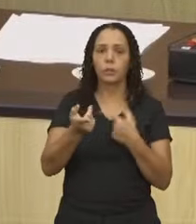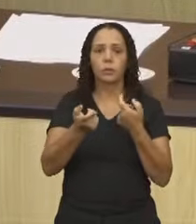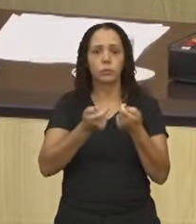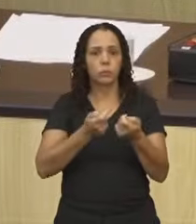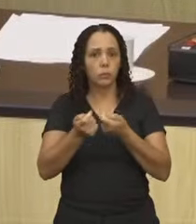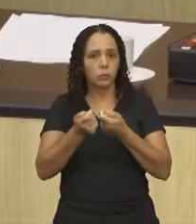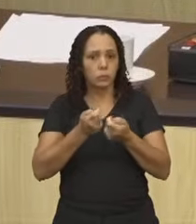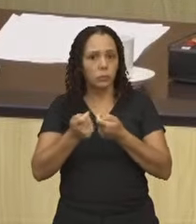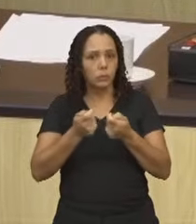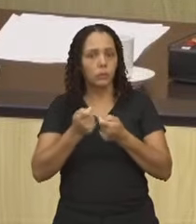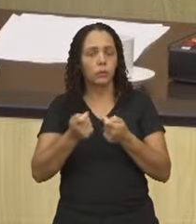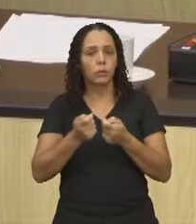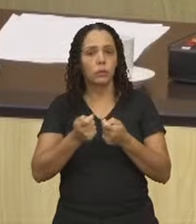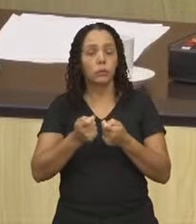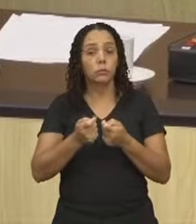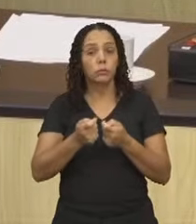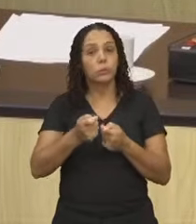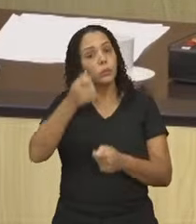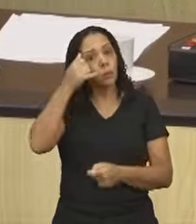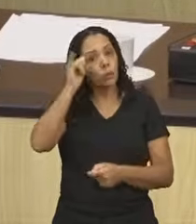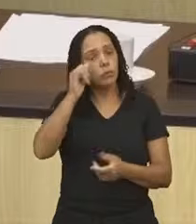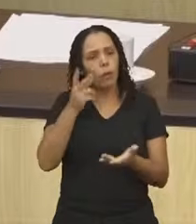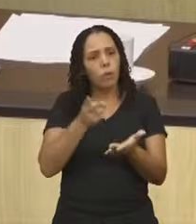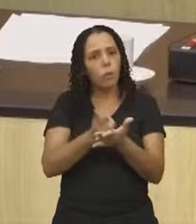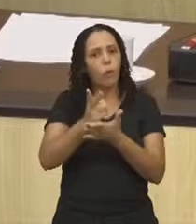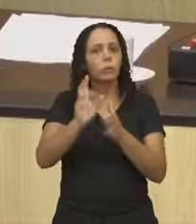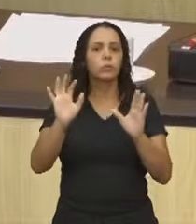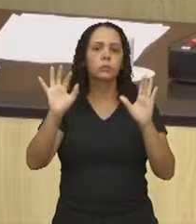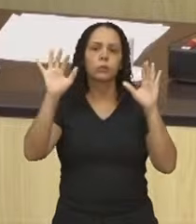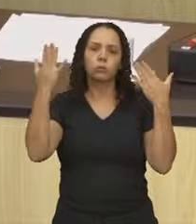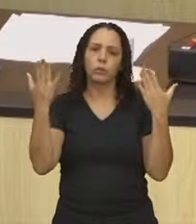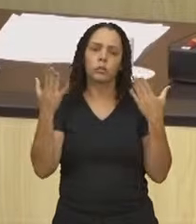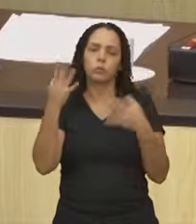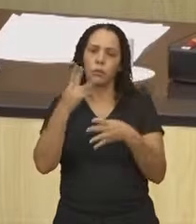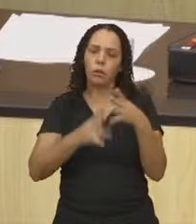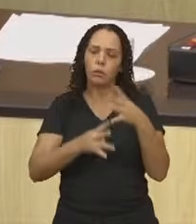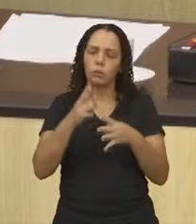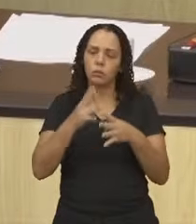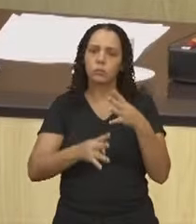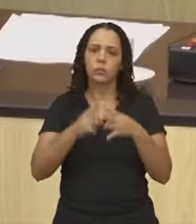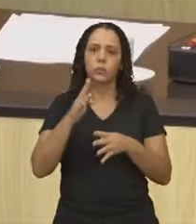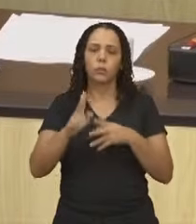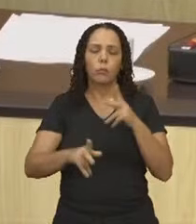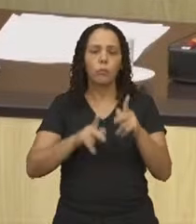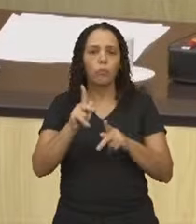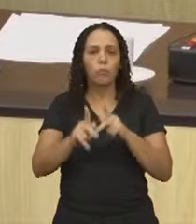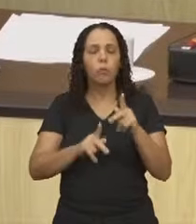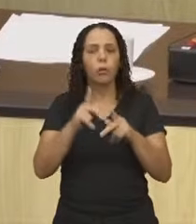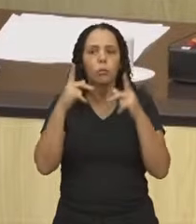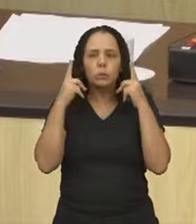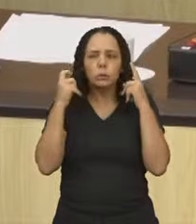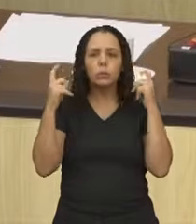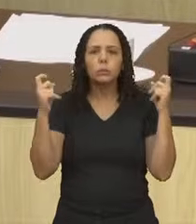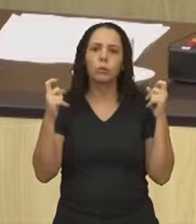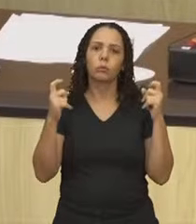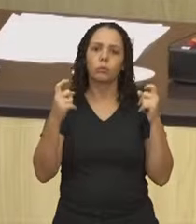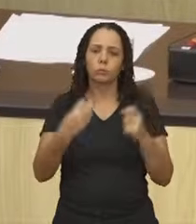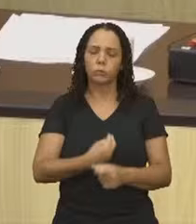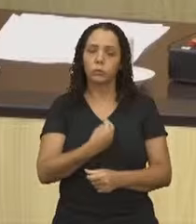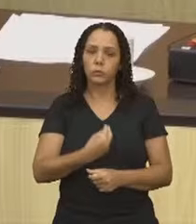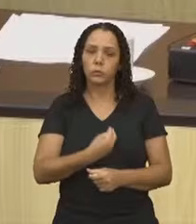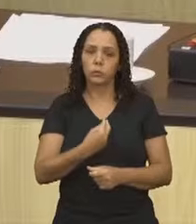de forma a coibir a continuidade dessas festas que vem causando perturbação sonora e comprometendo a qualidade de vida da